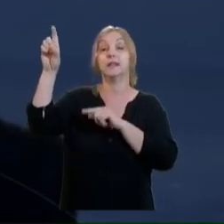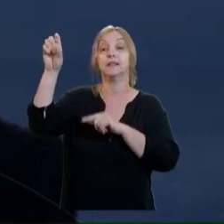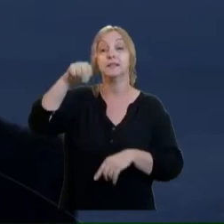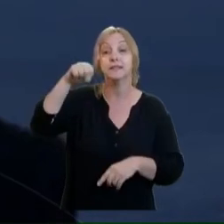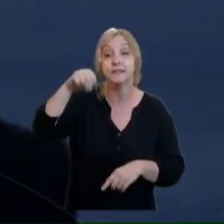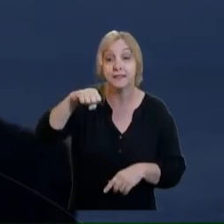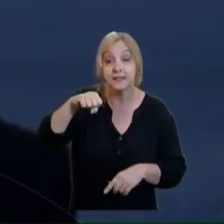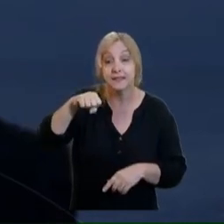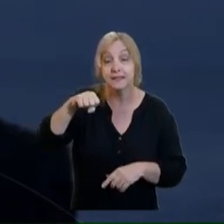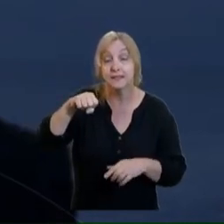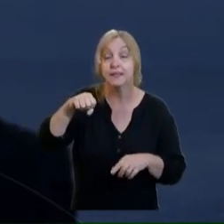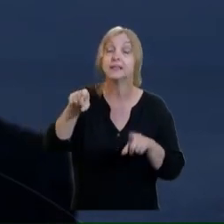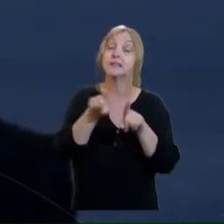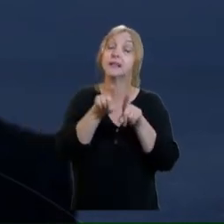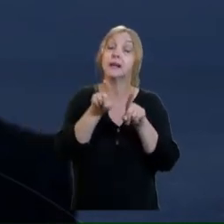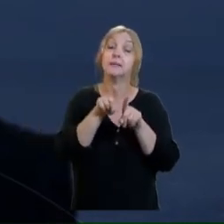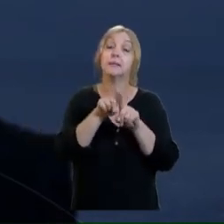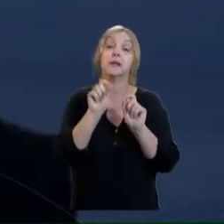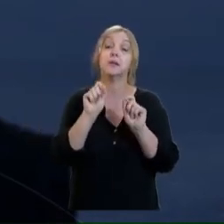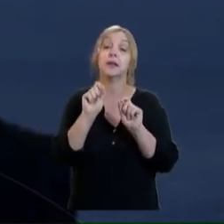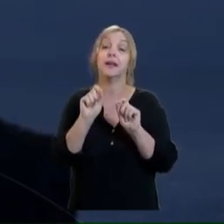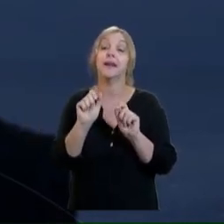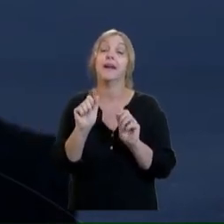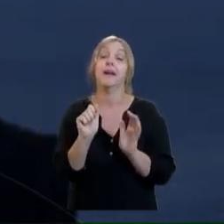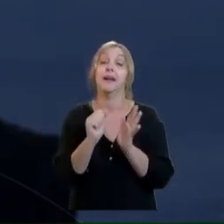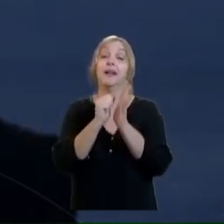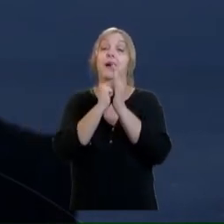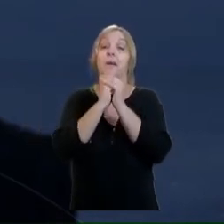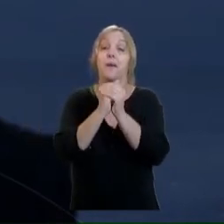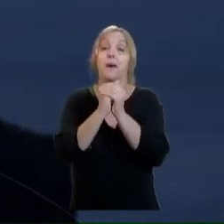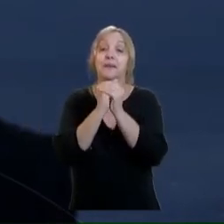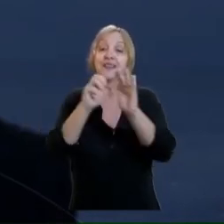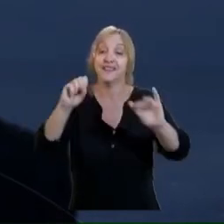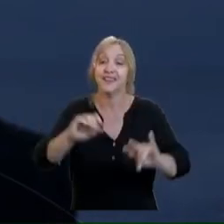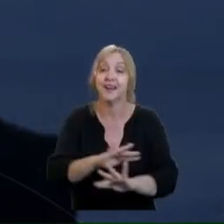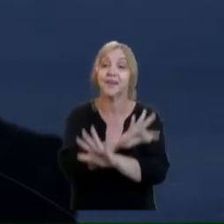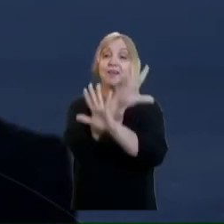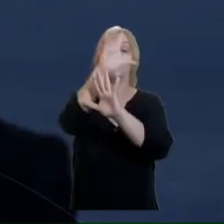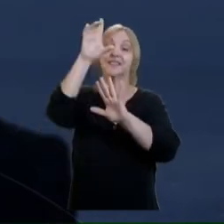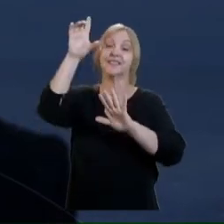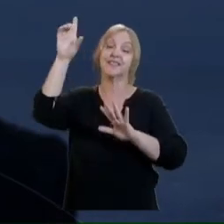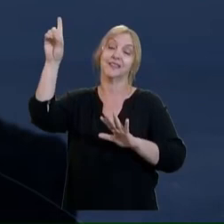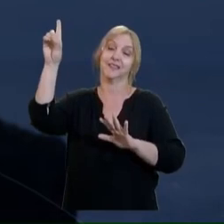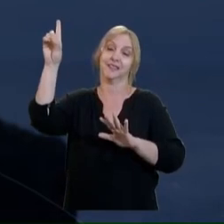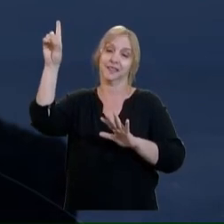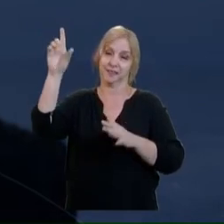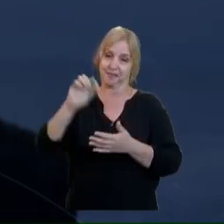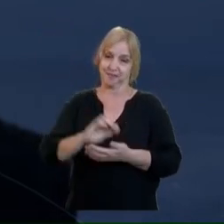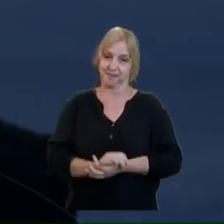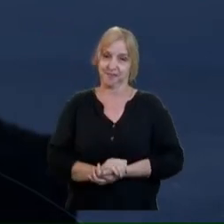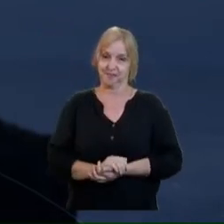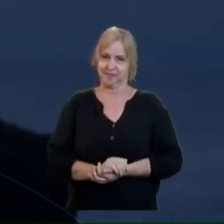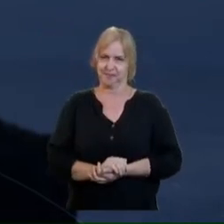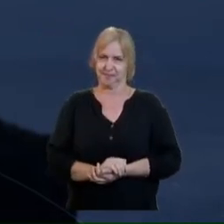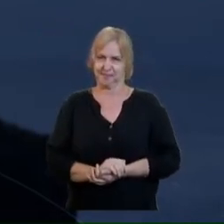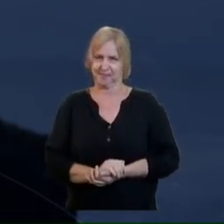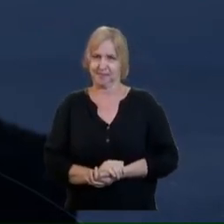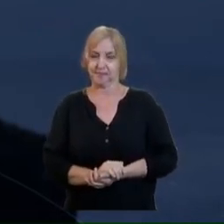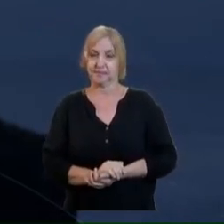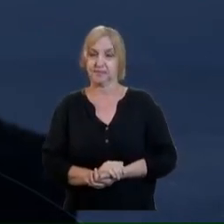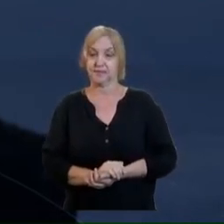sim, porquanto também ele é o amém, para a glória de Deus, por nosso intermédio.